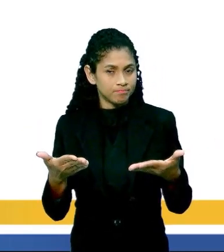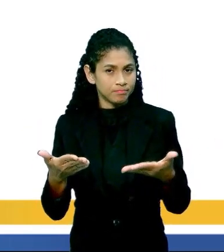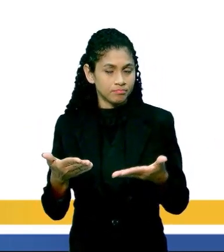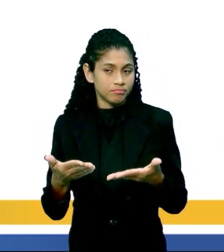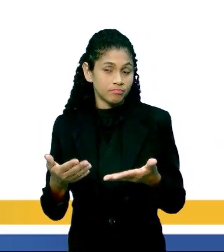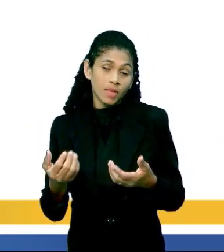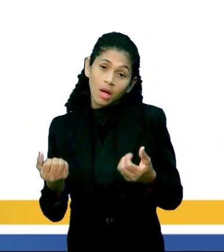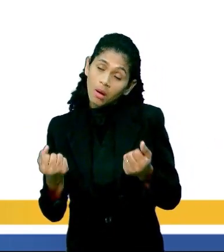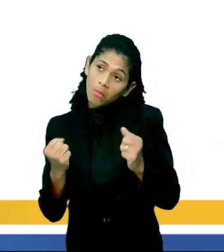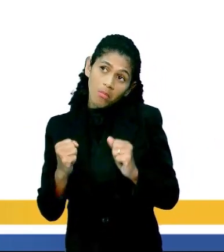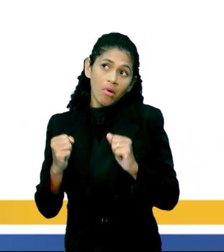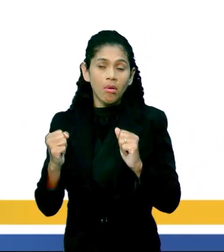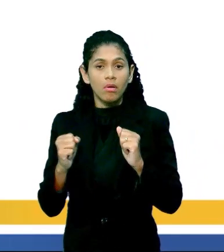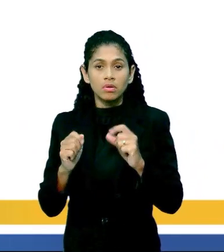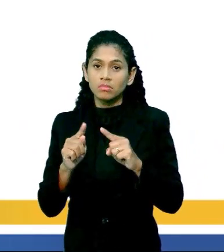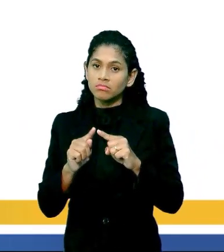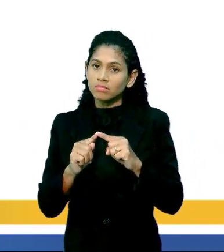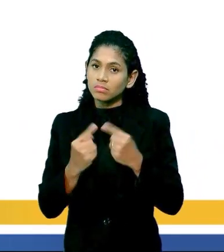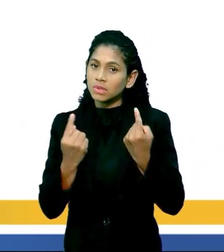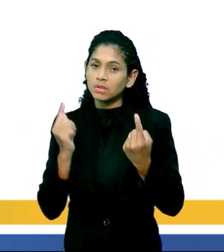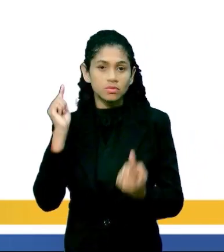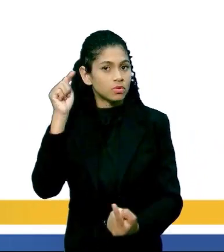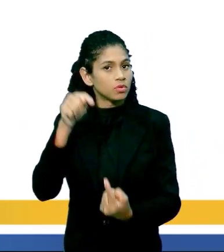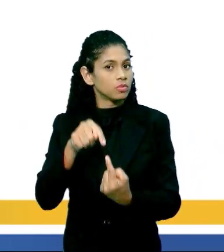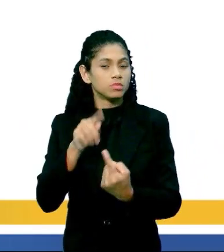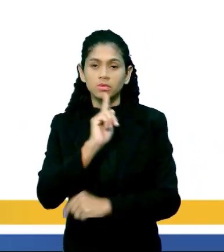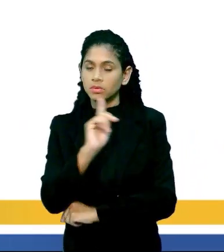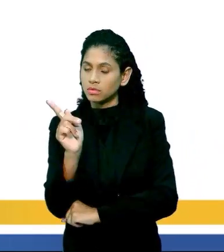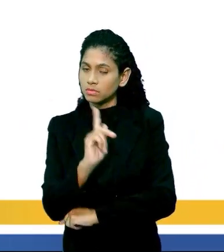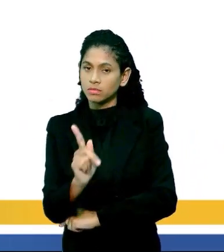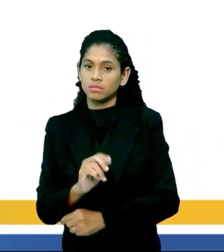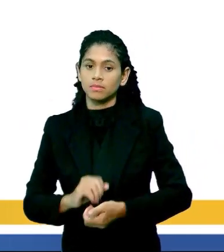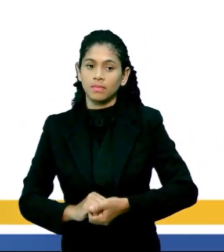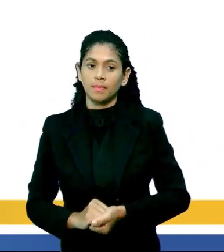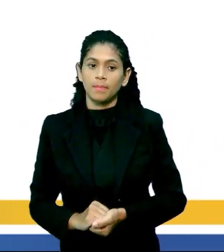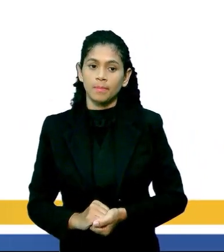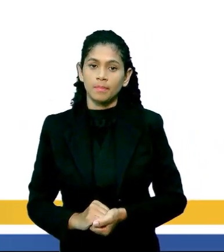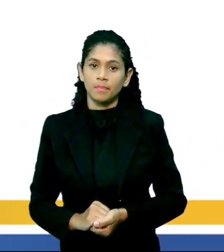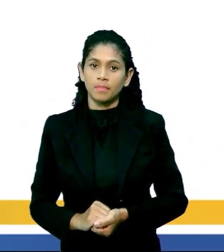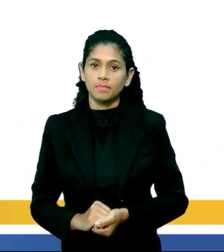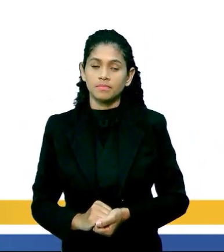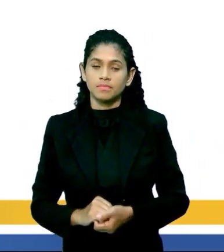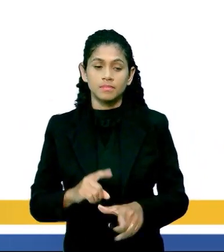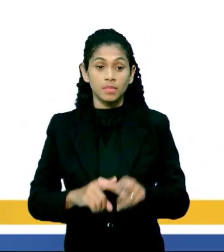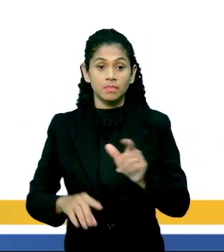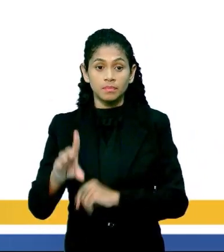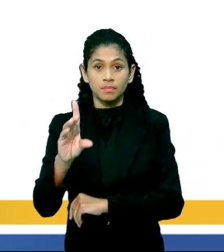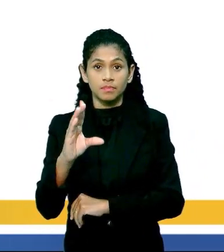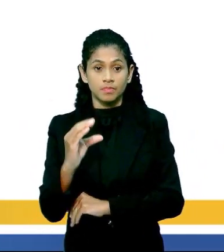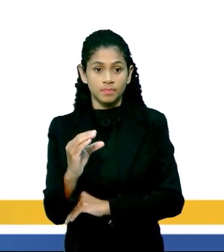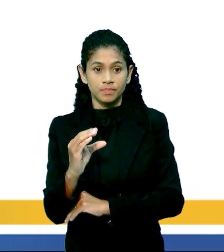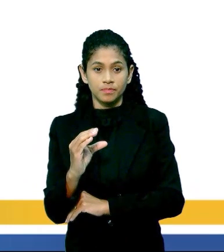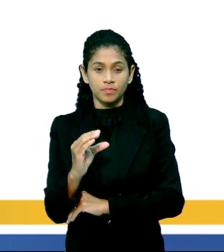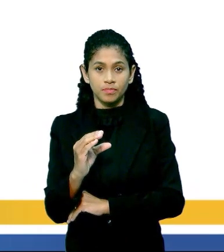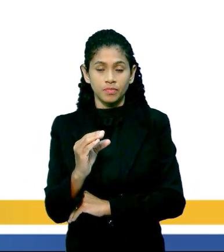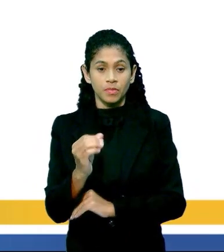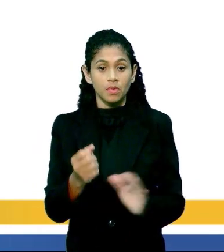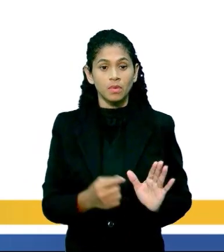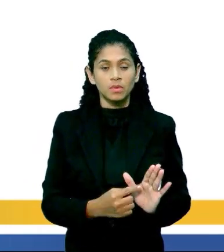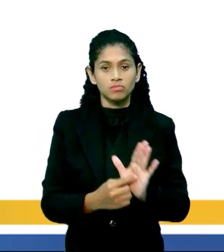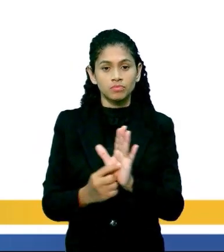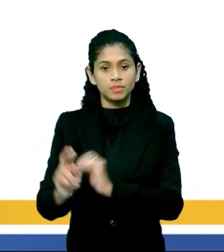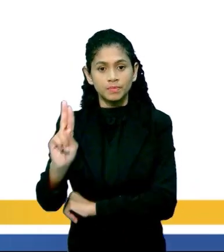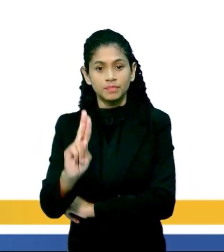não é a estratégia gráfica aí o objetivo dessa estratégia. Letra C. Demonstra